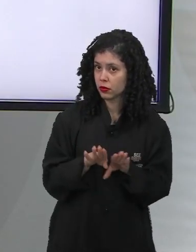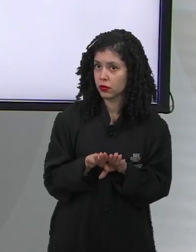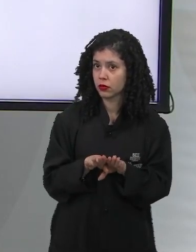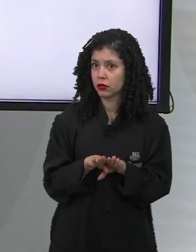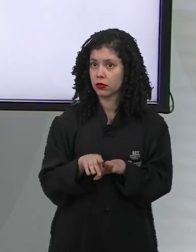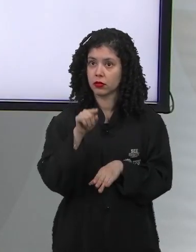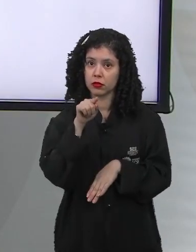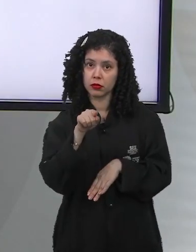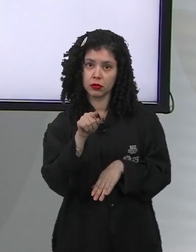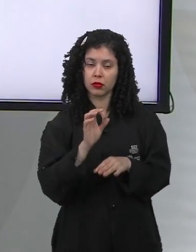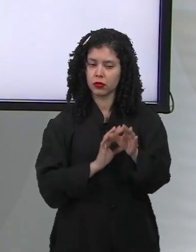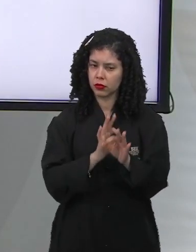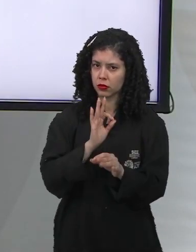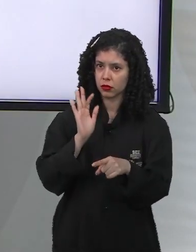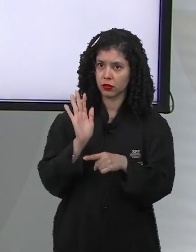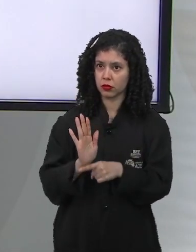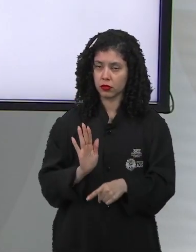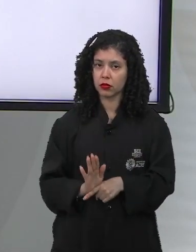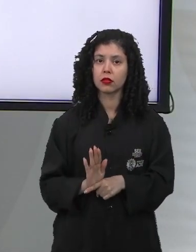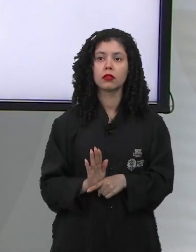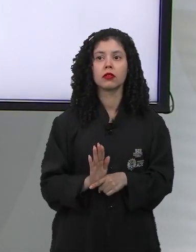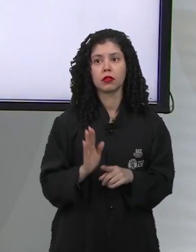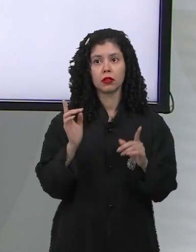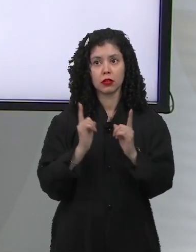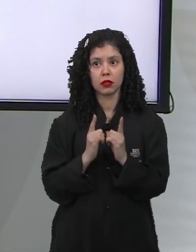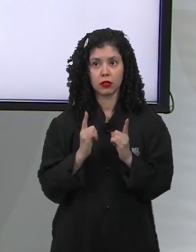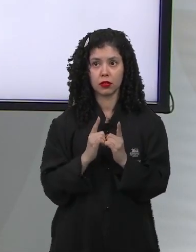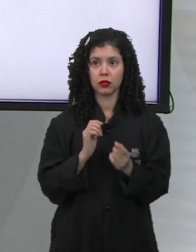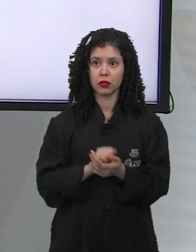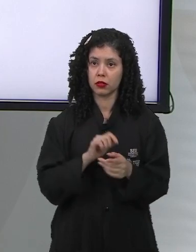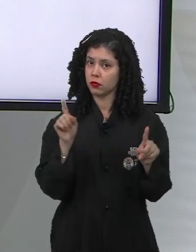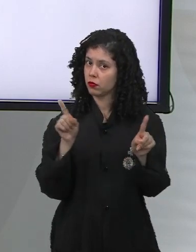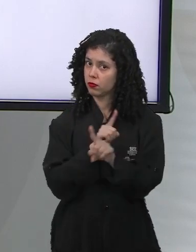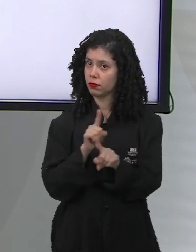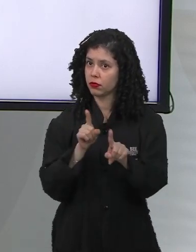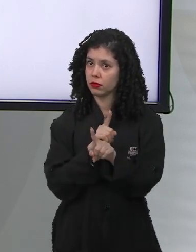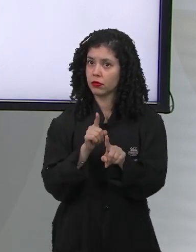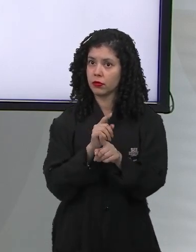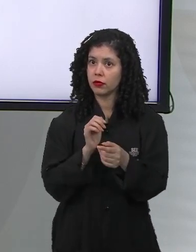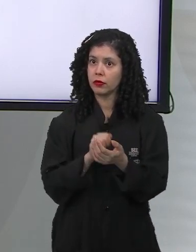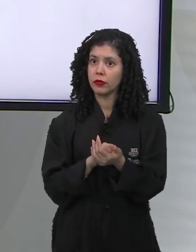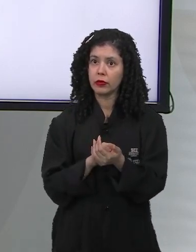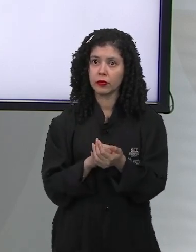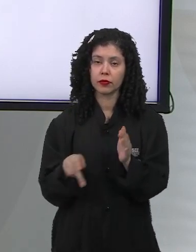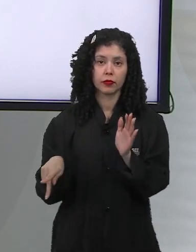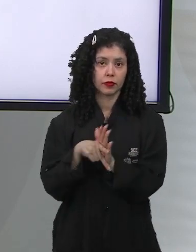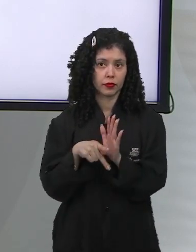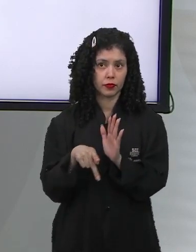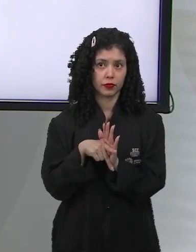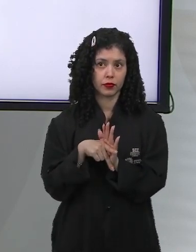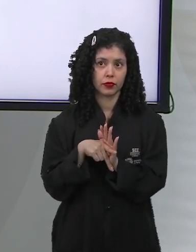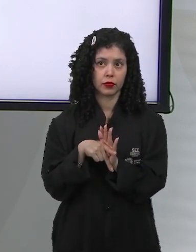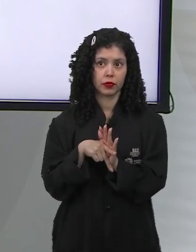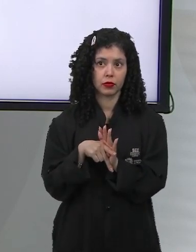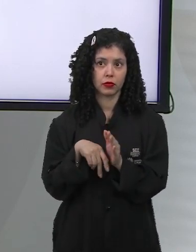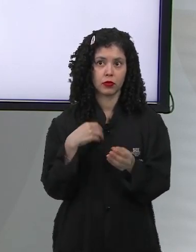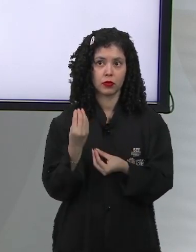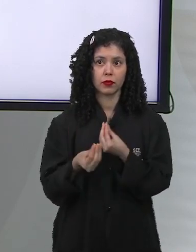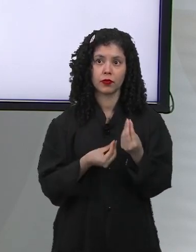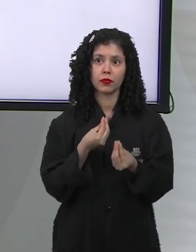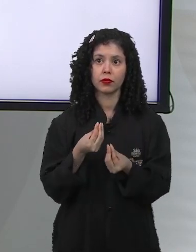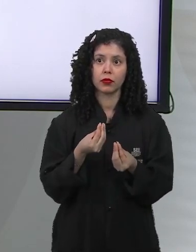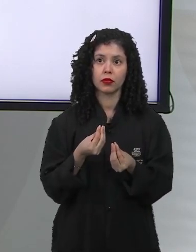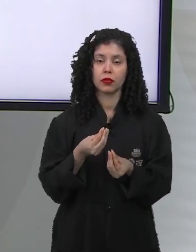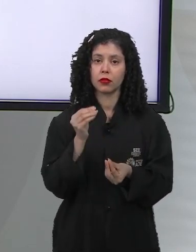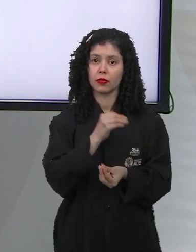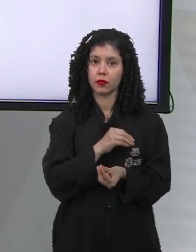que essas ajudas assistenciais, elas não são propriamente ditas como uma fonte